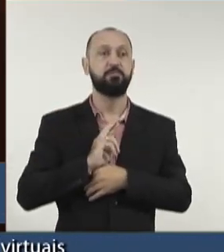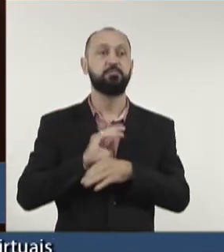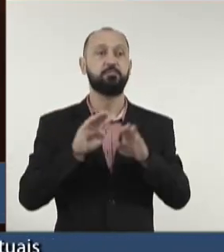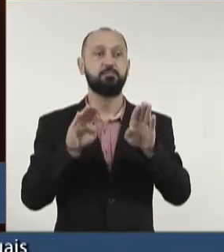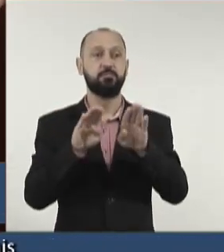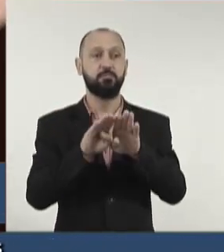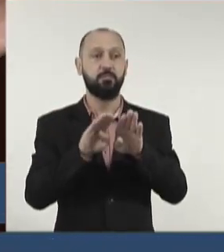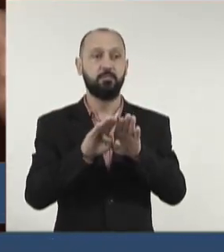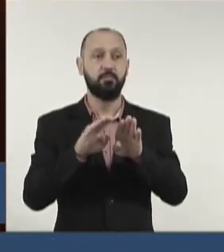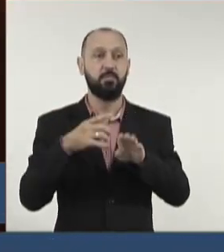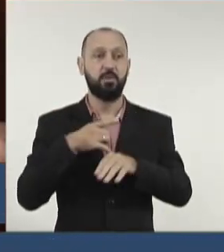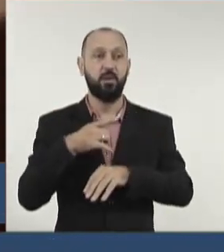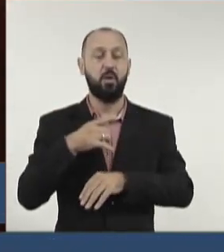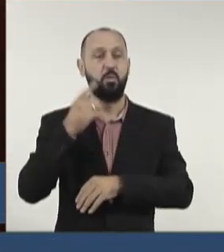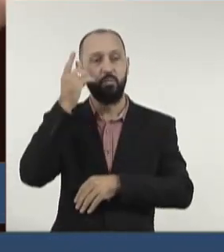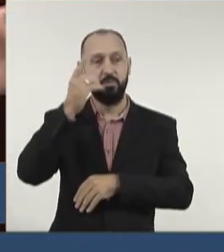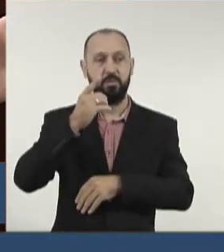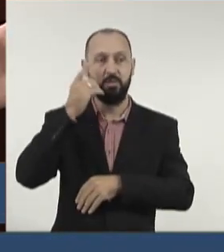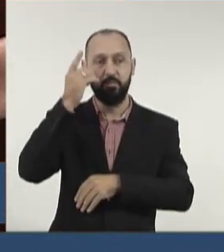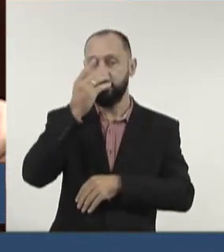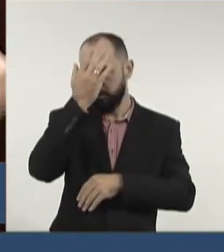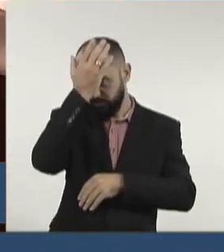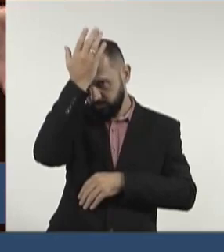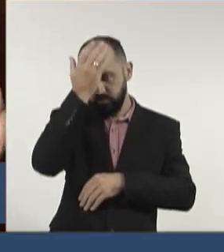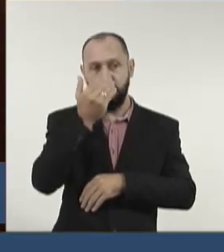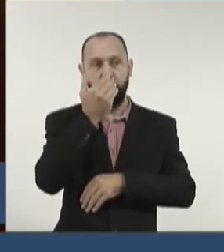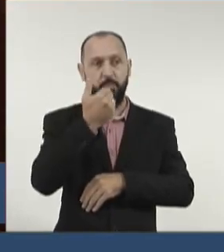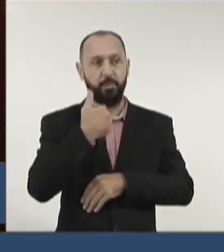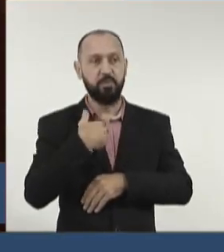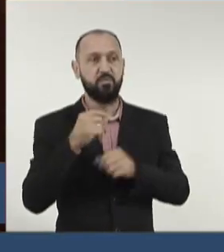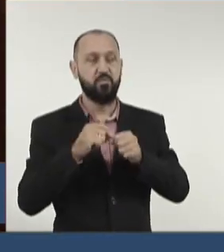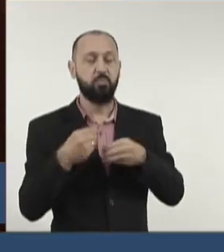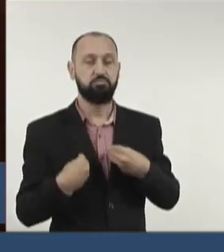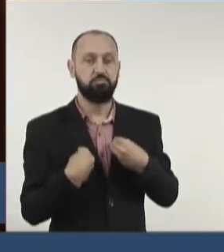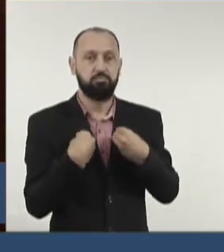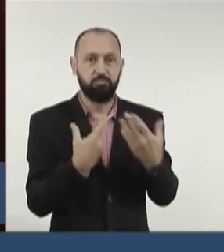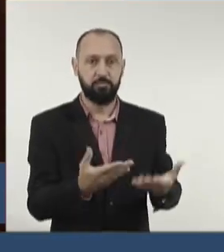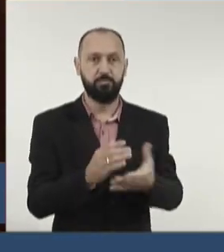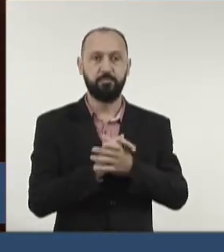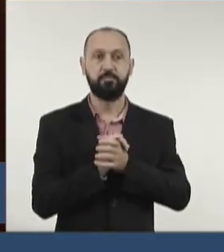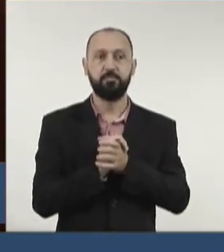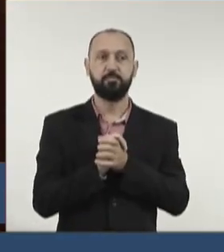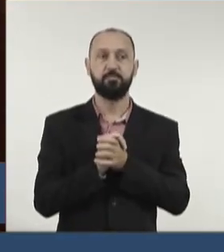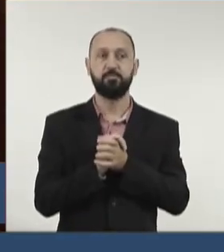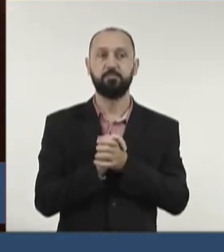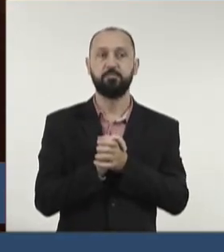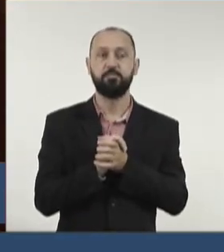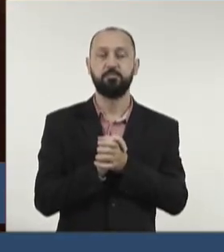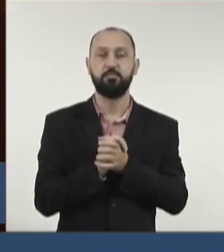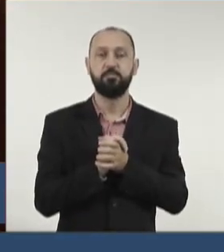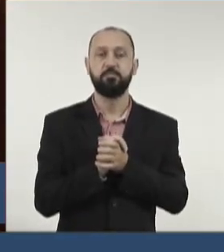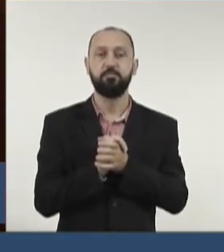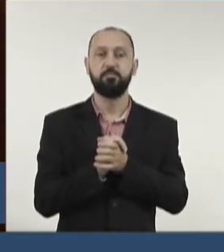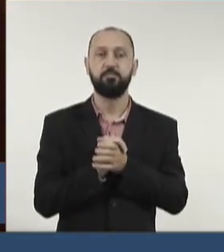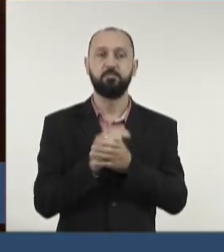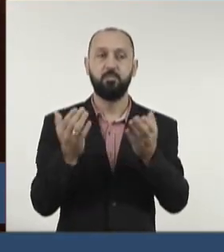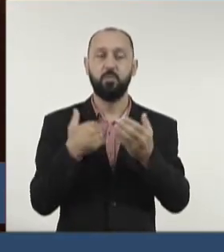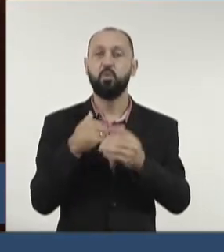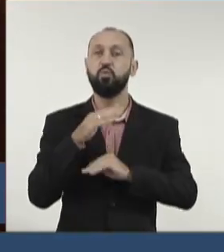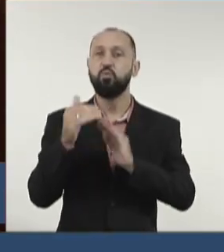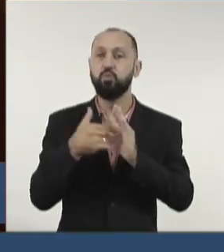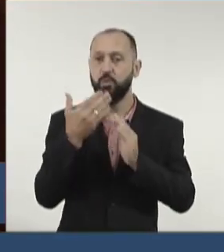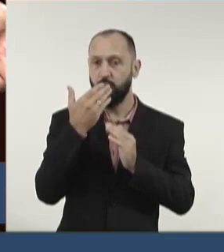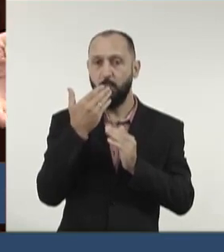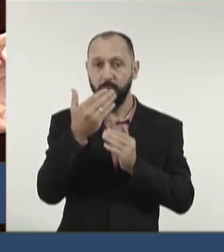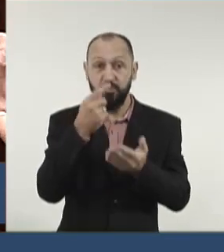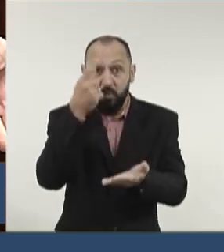inclusive o deputado Rafael Tavares, se me pedir, eu vou fornecer. E agora, os requerimentos que